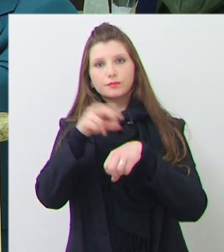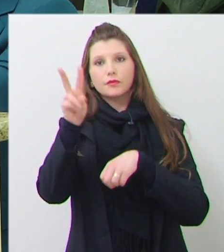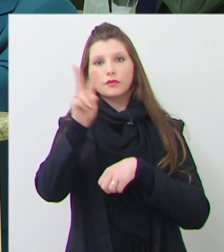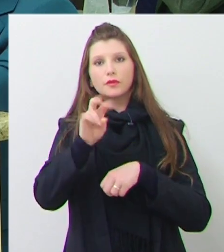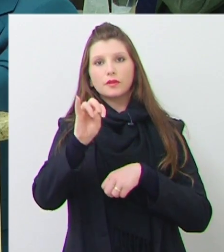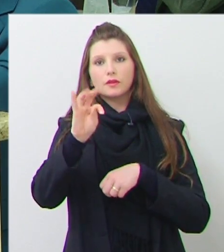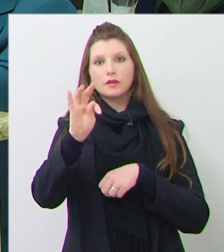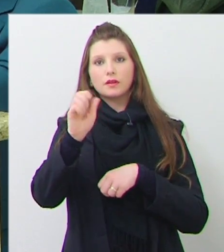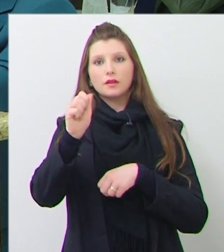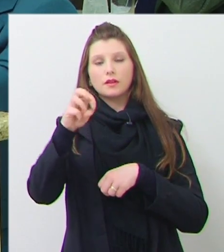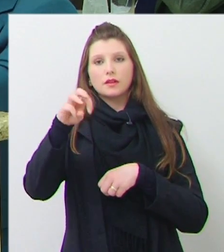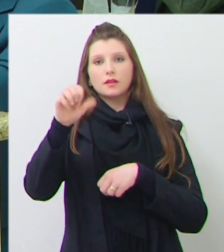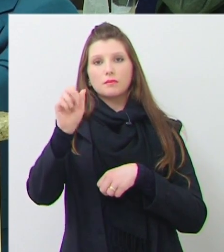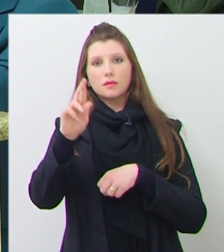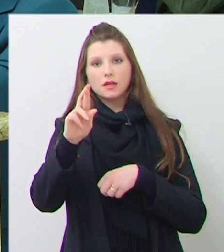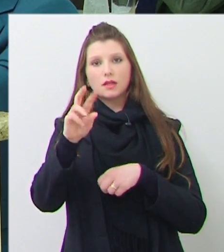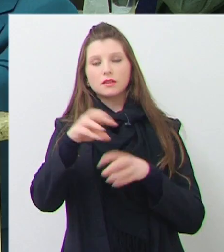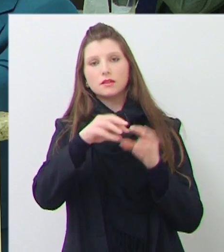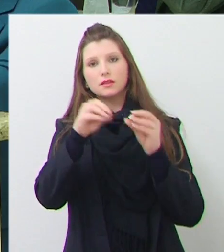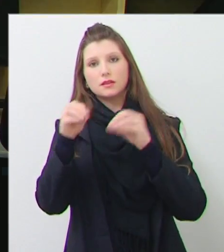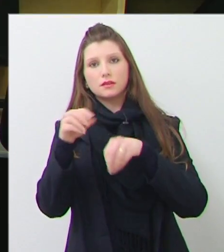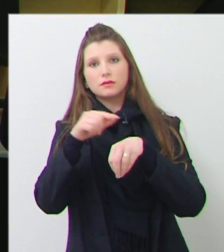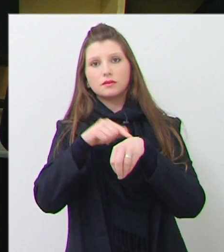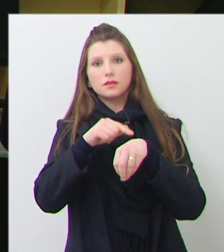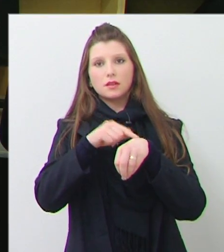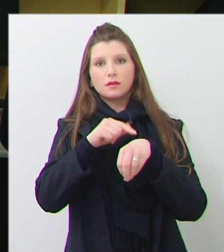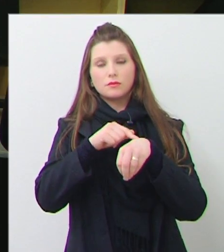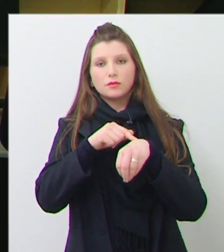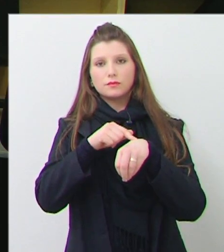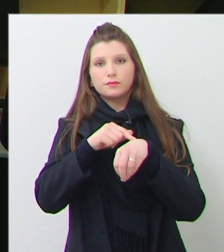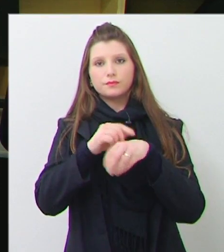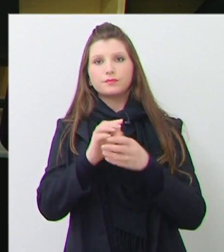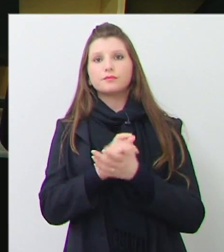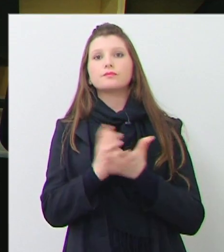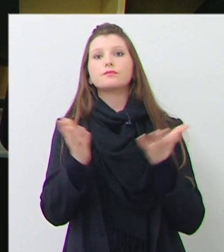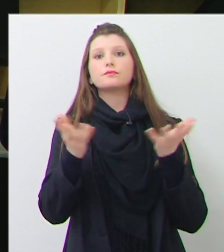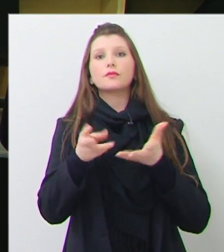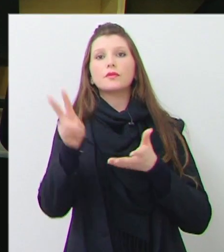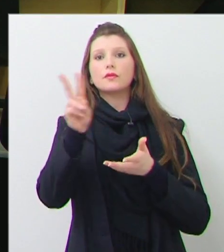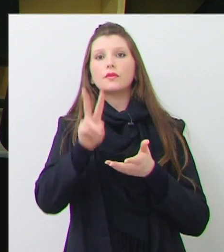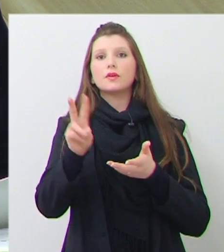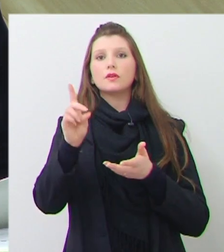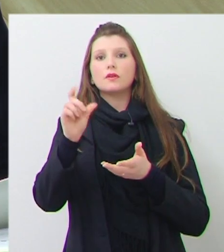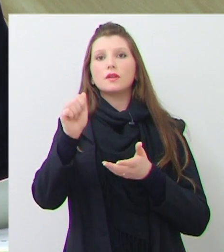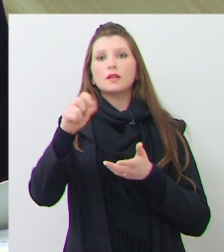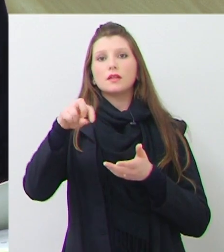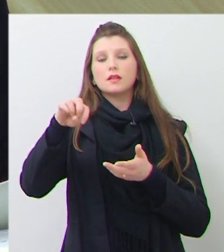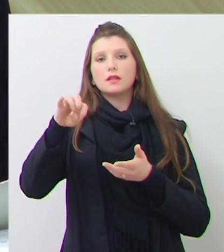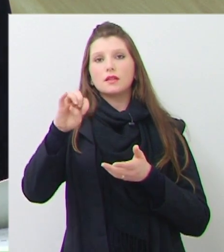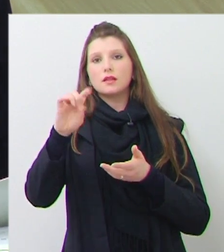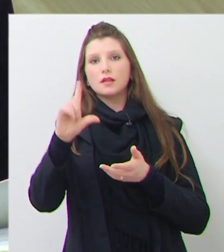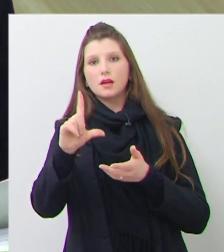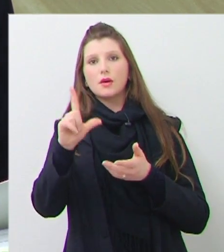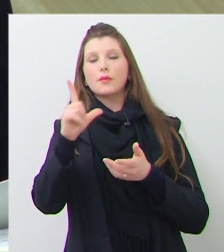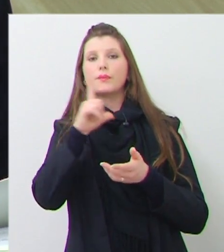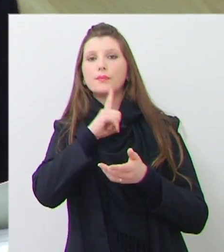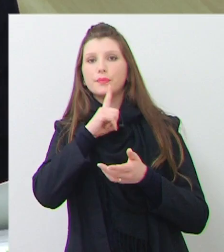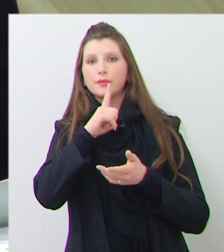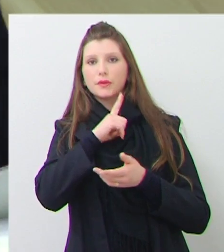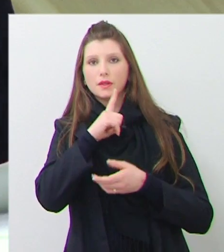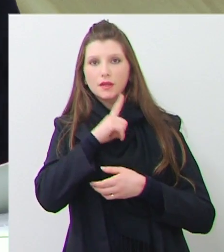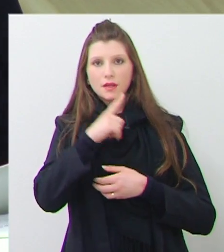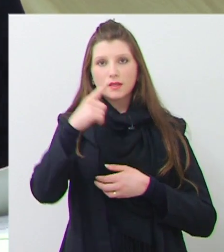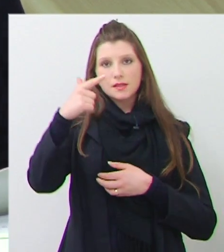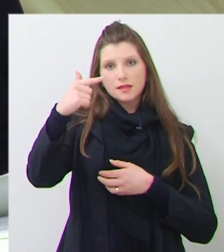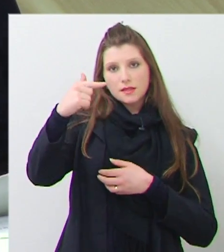Vereador Itamar da Silva. Declina de seu tempo. Com a palavra o vereador Daniel Freitas. Vossa Excelência dispõe